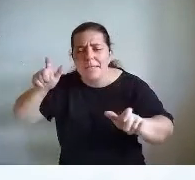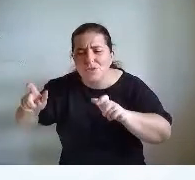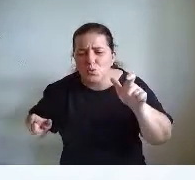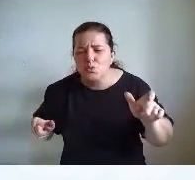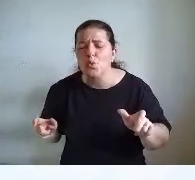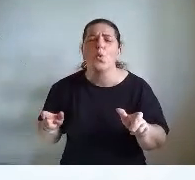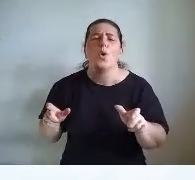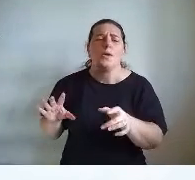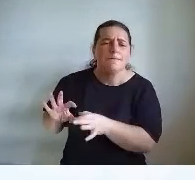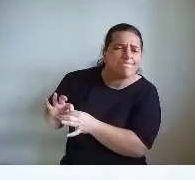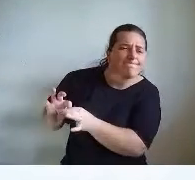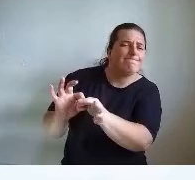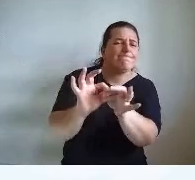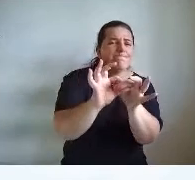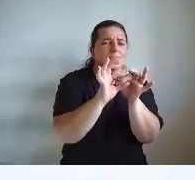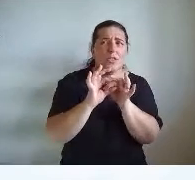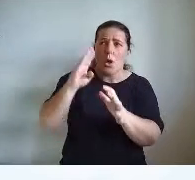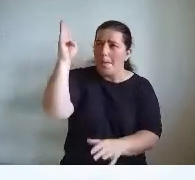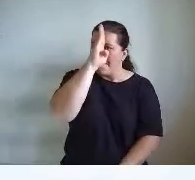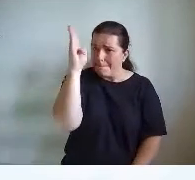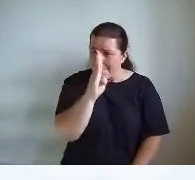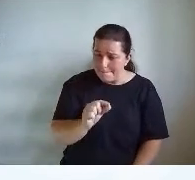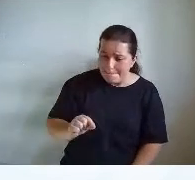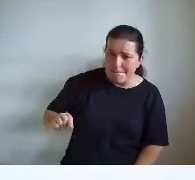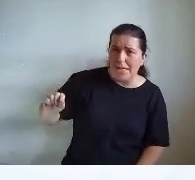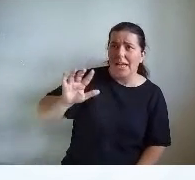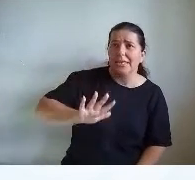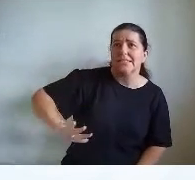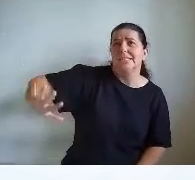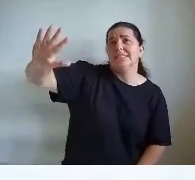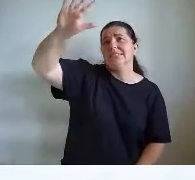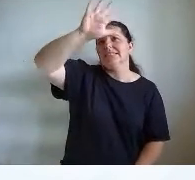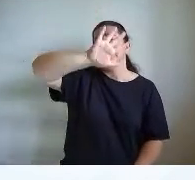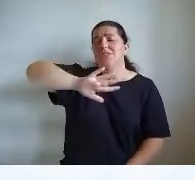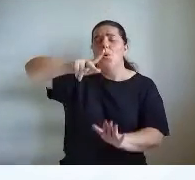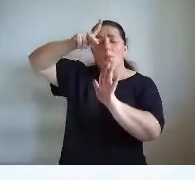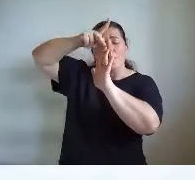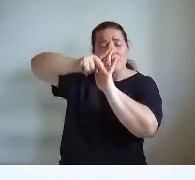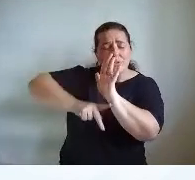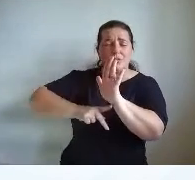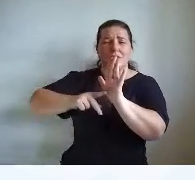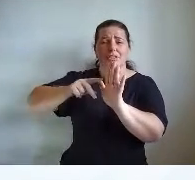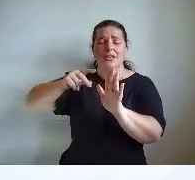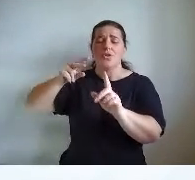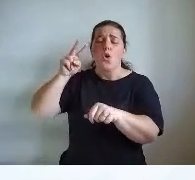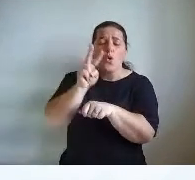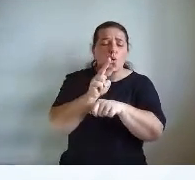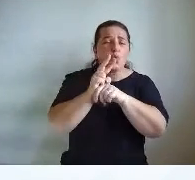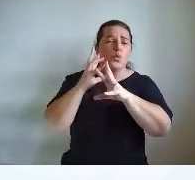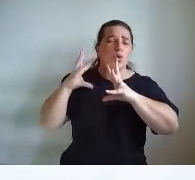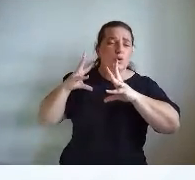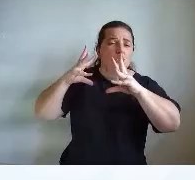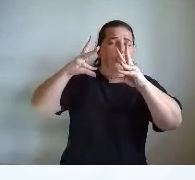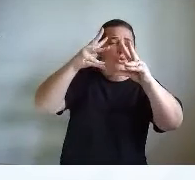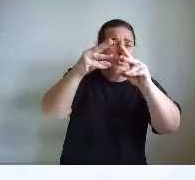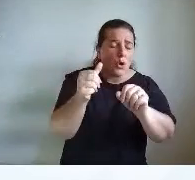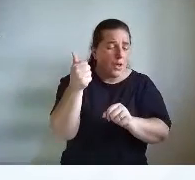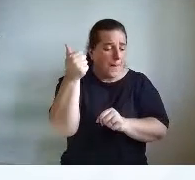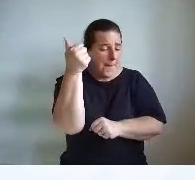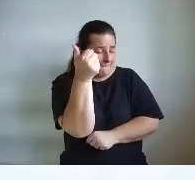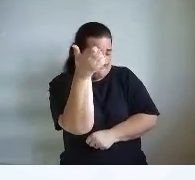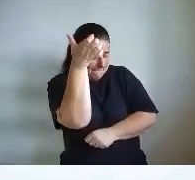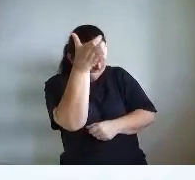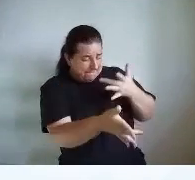envolvidos neste projeto de Brasil, um projeto de Brasil que olha por todos e todas, que não deixa nenhum brasileiro, nenhuma